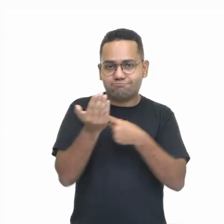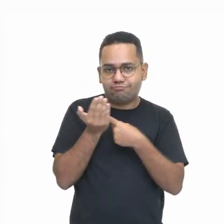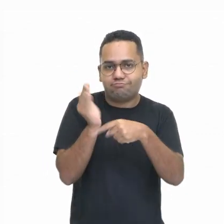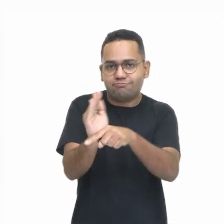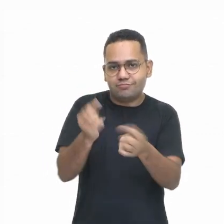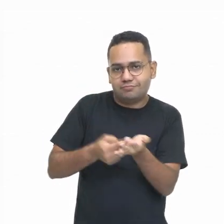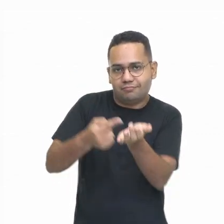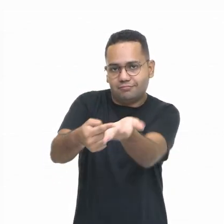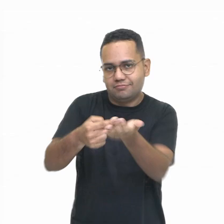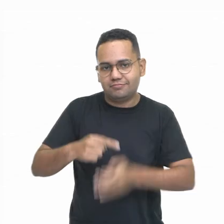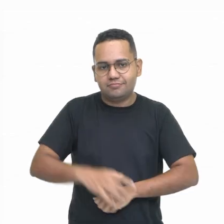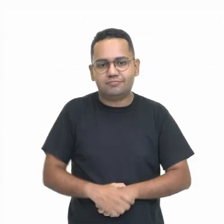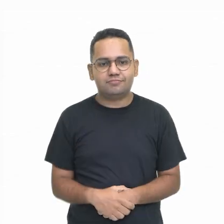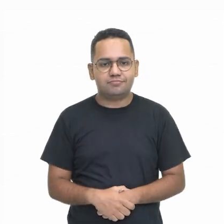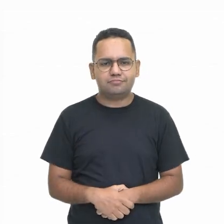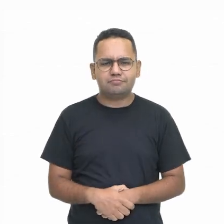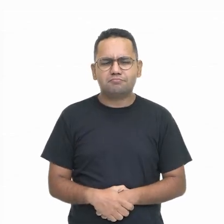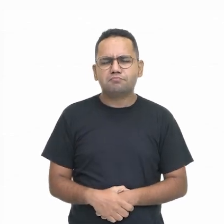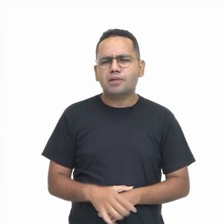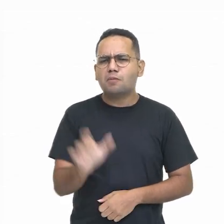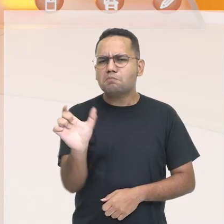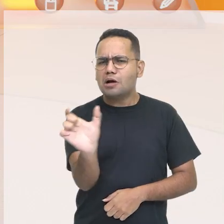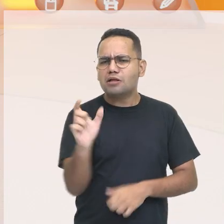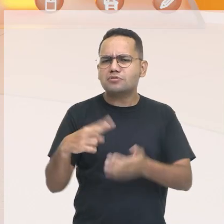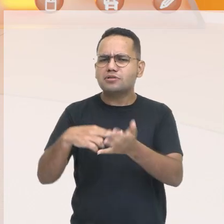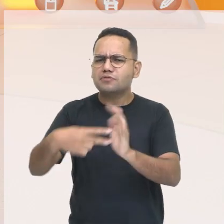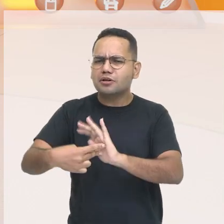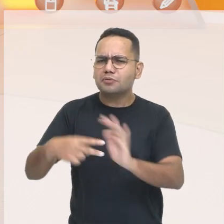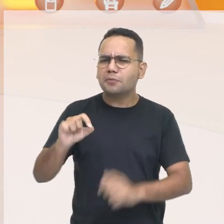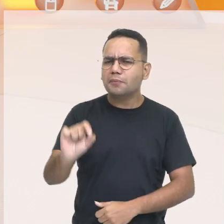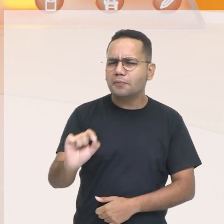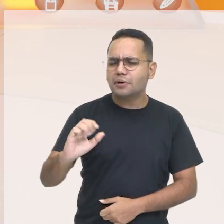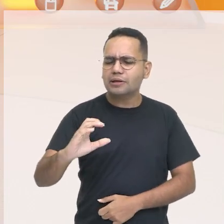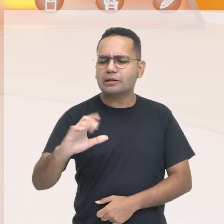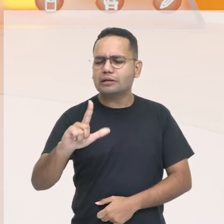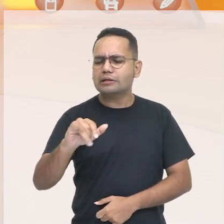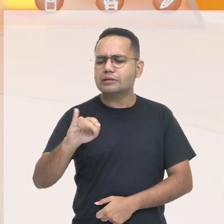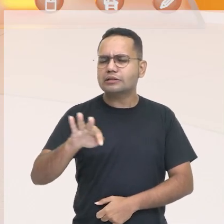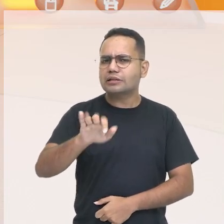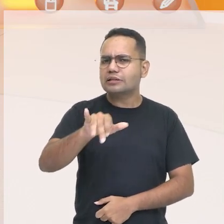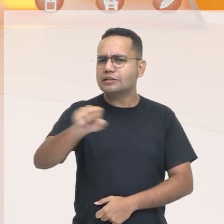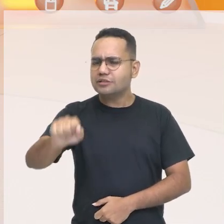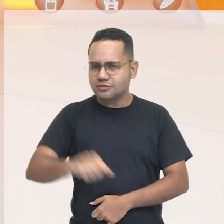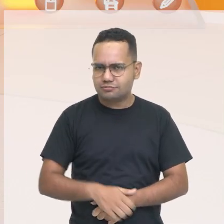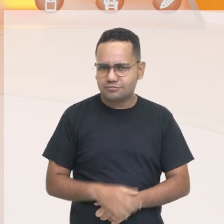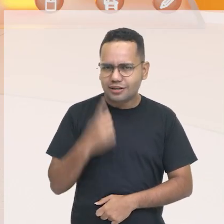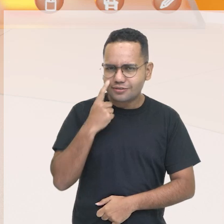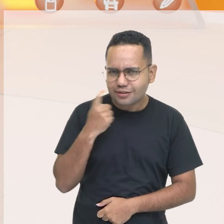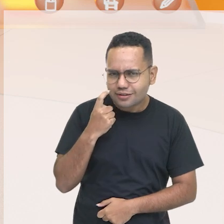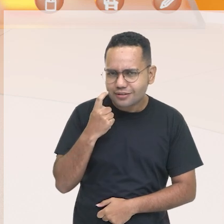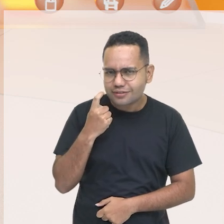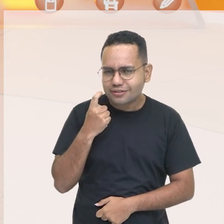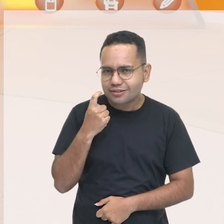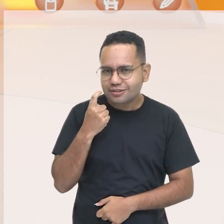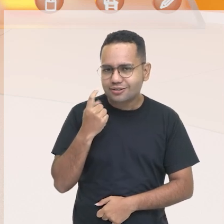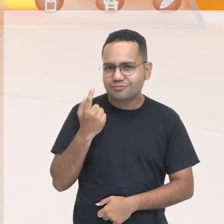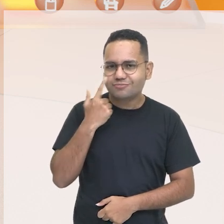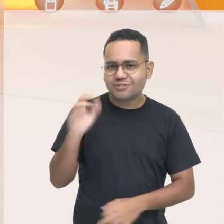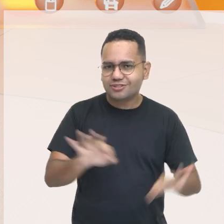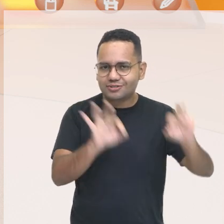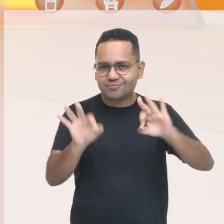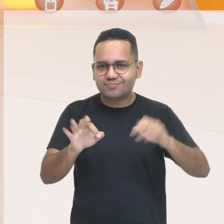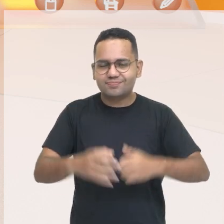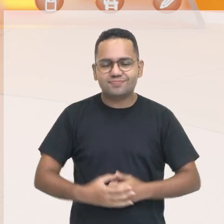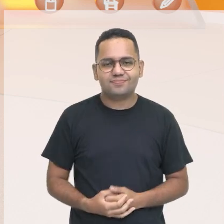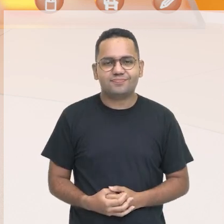políticas clientelistas. O que é isso, professor? Política clientelista. Se interessou? Quer saber mais? Me